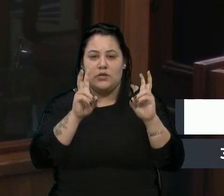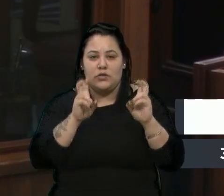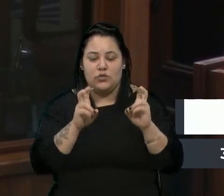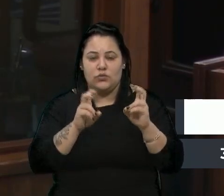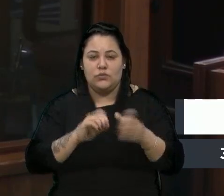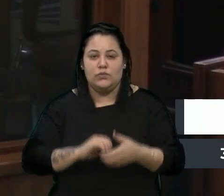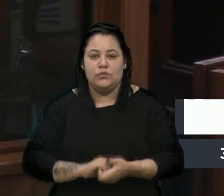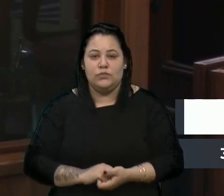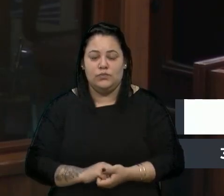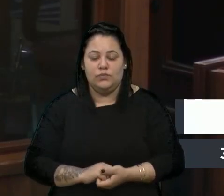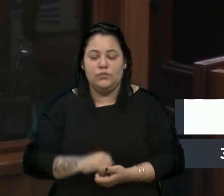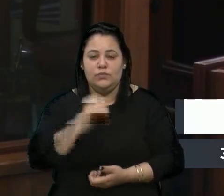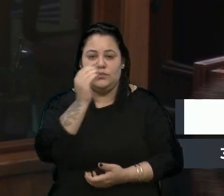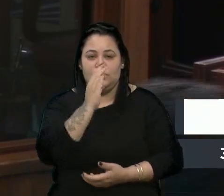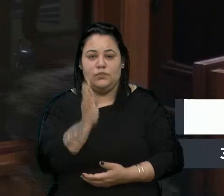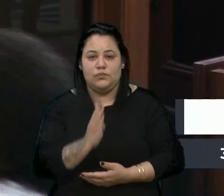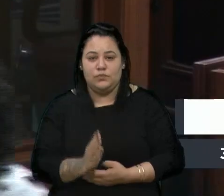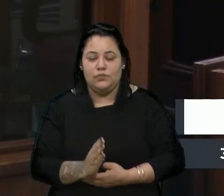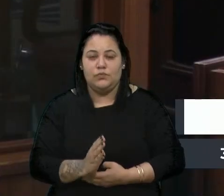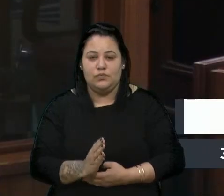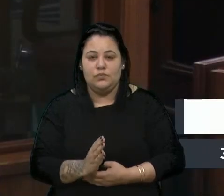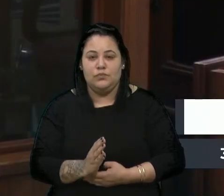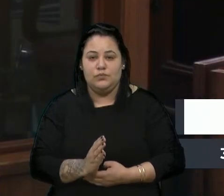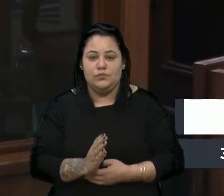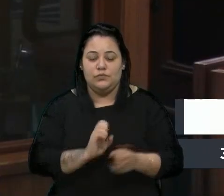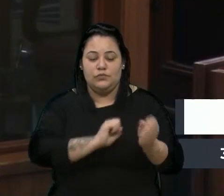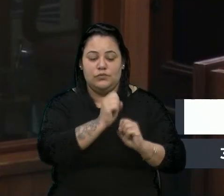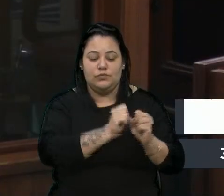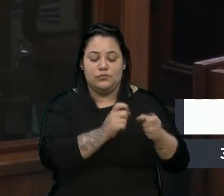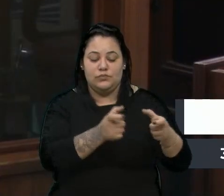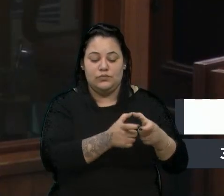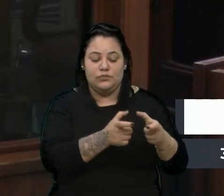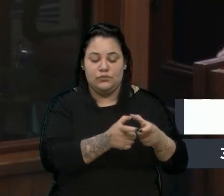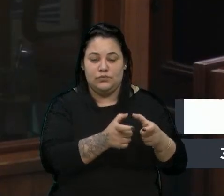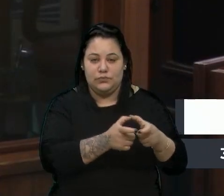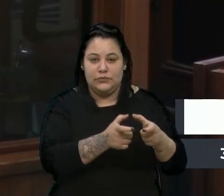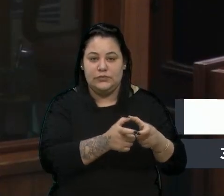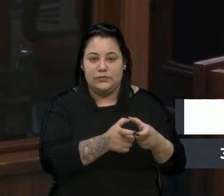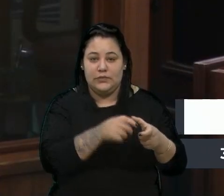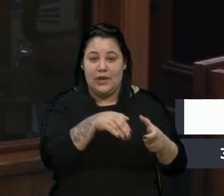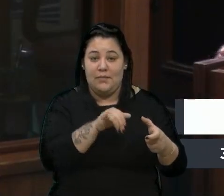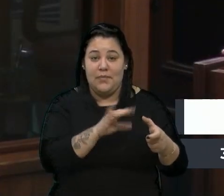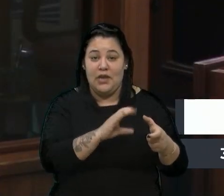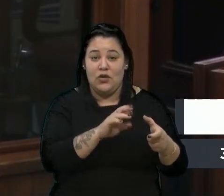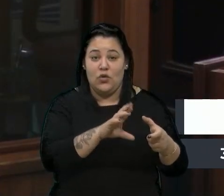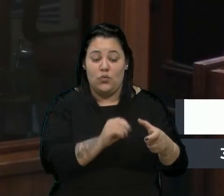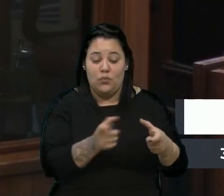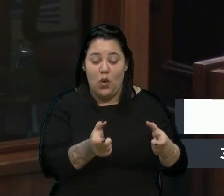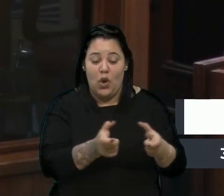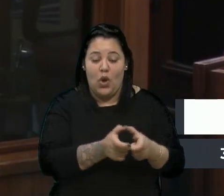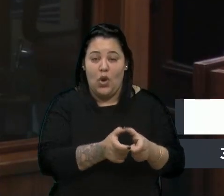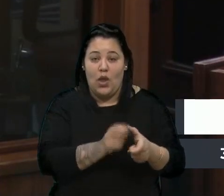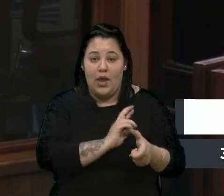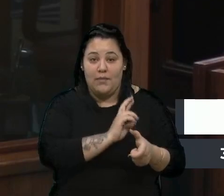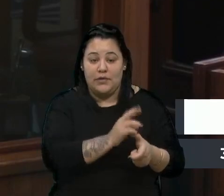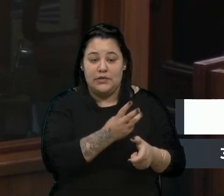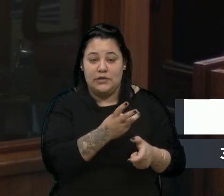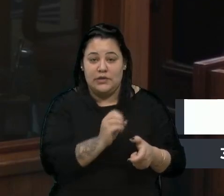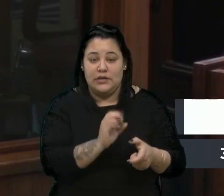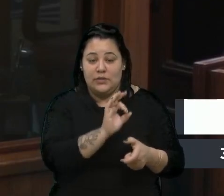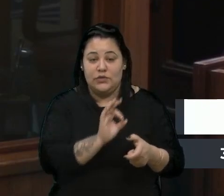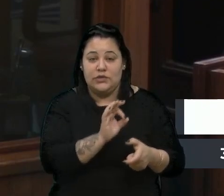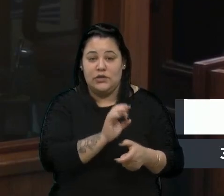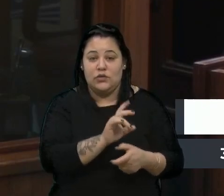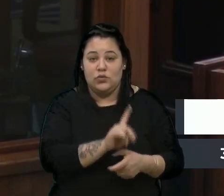O Brasil, entre MEI, microempresas, empresas de pequeno porte, elas representam 30% do PIB do